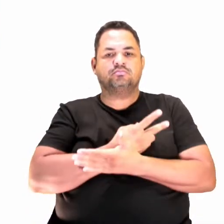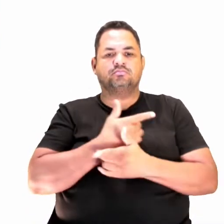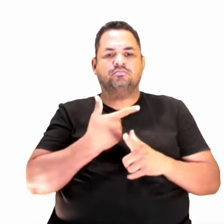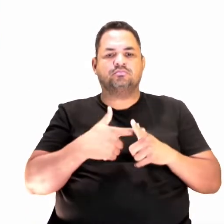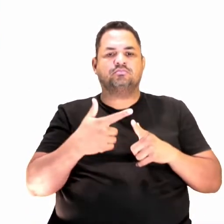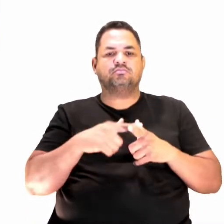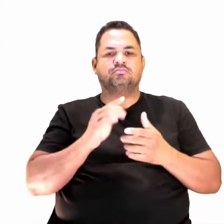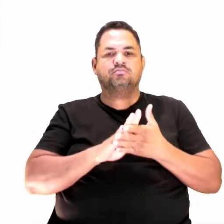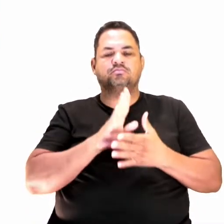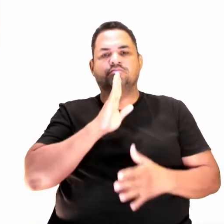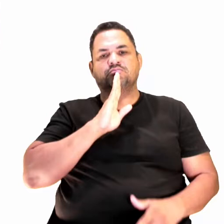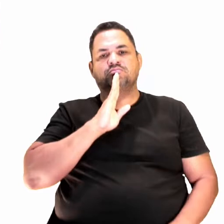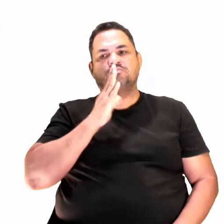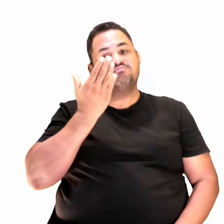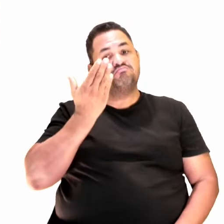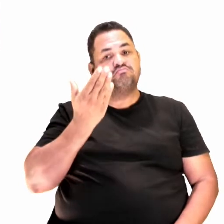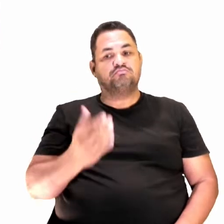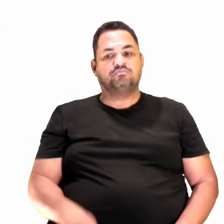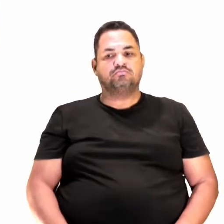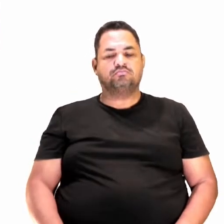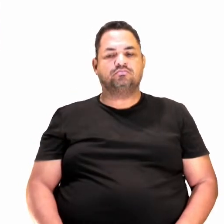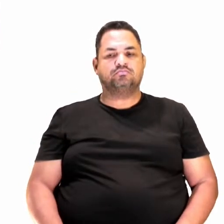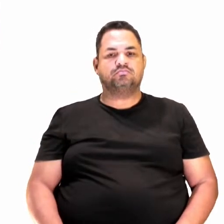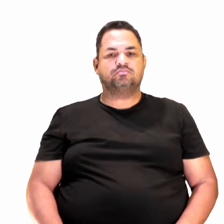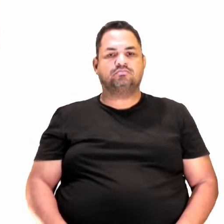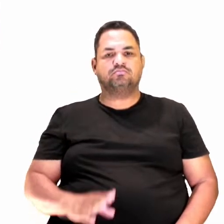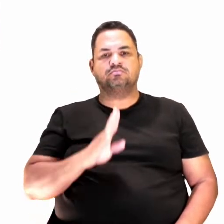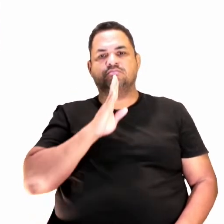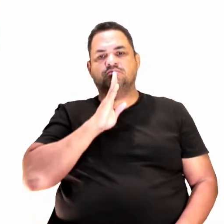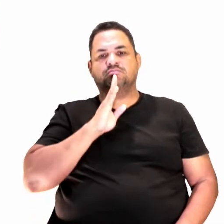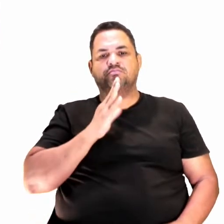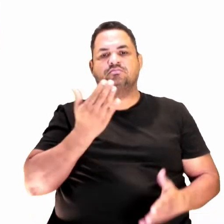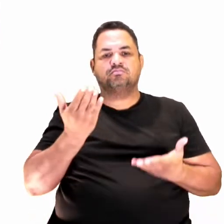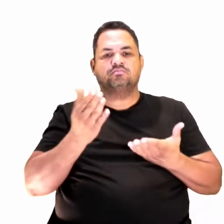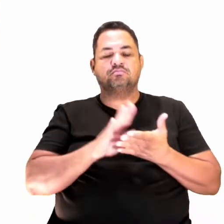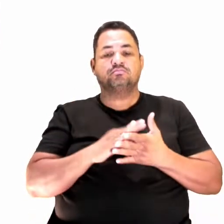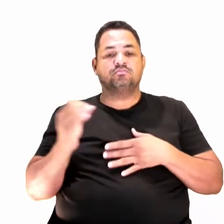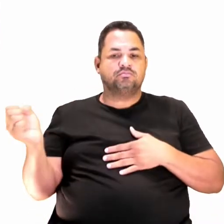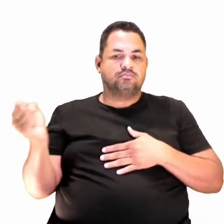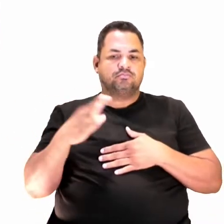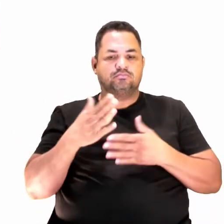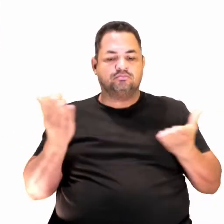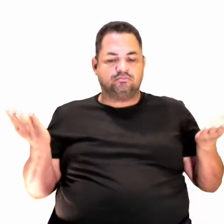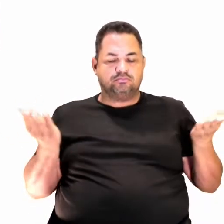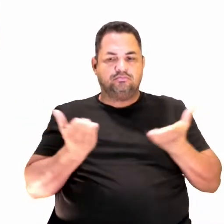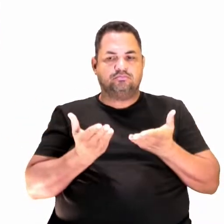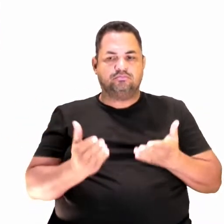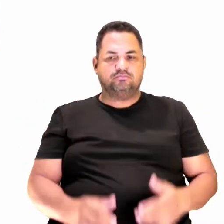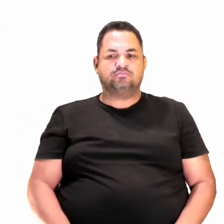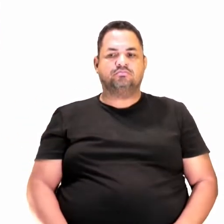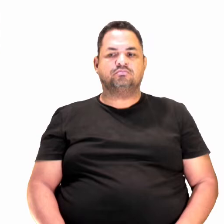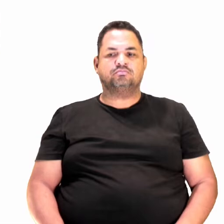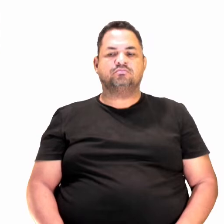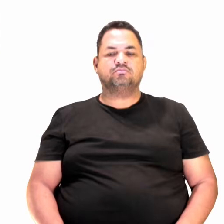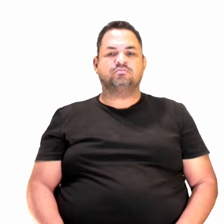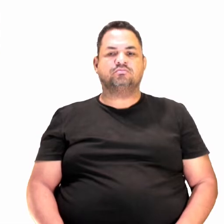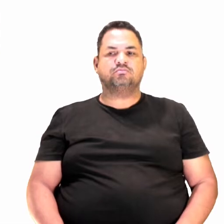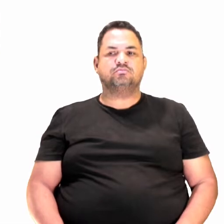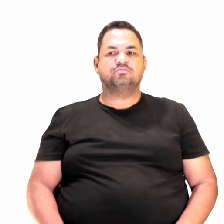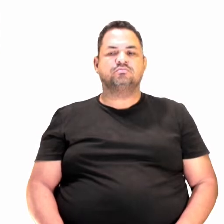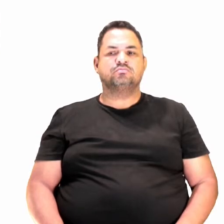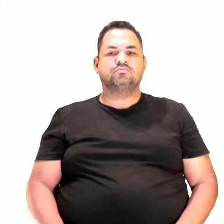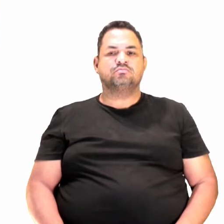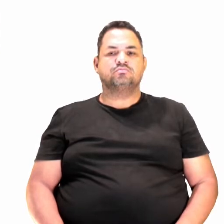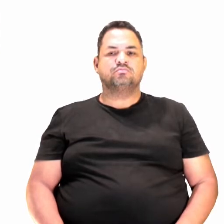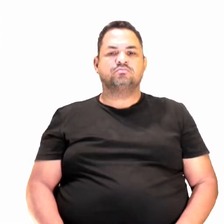sei se vocês conheciam. Eu conheci ela de forma recente, não conhecia, não tinha